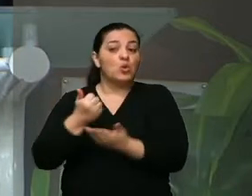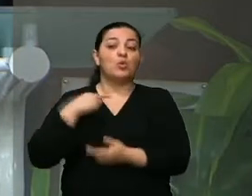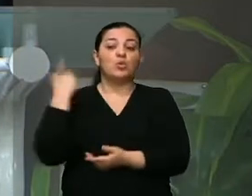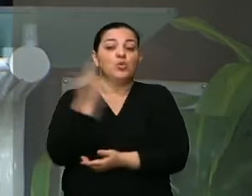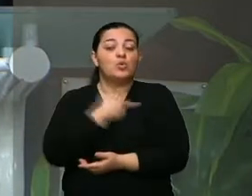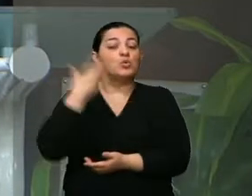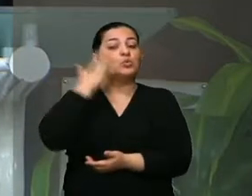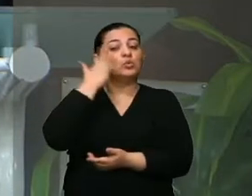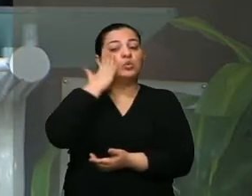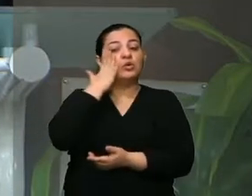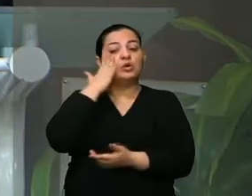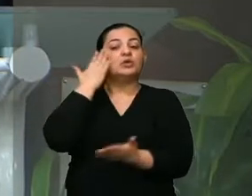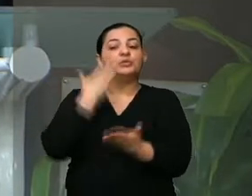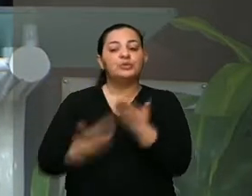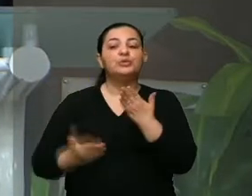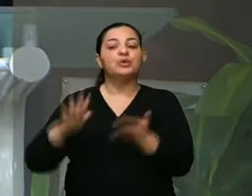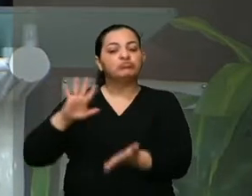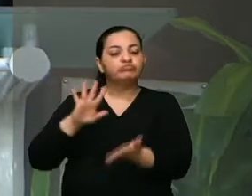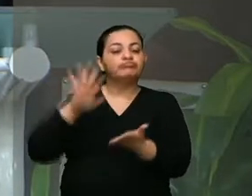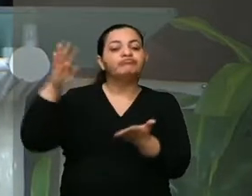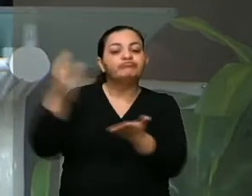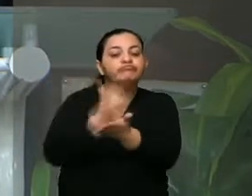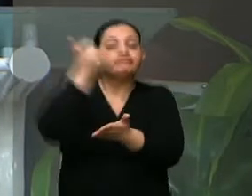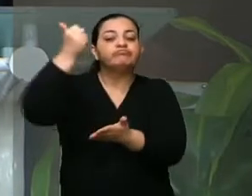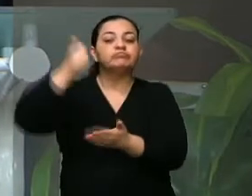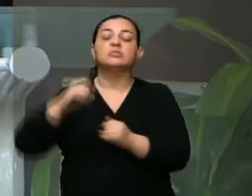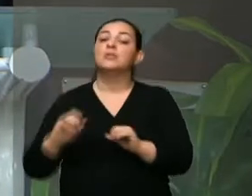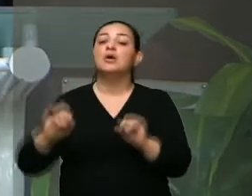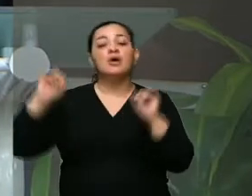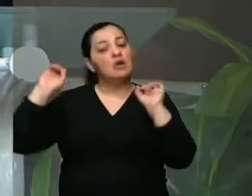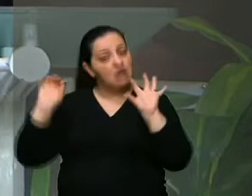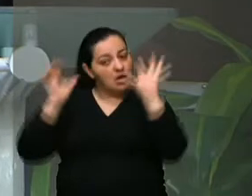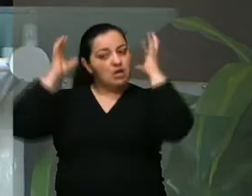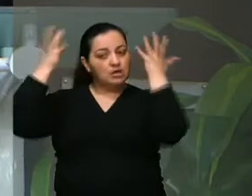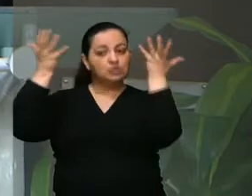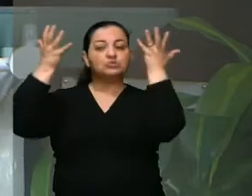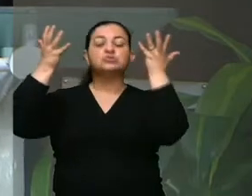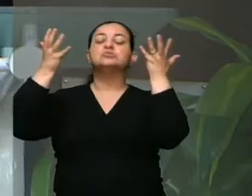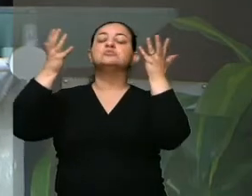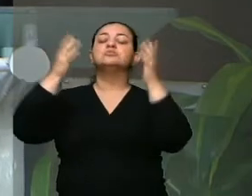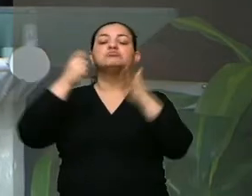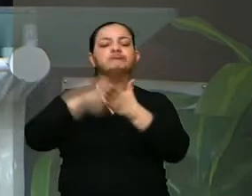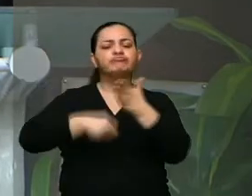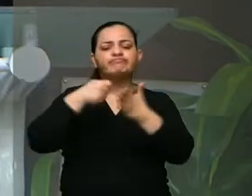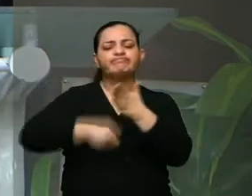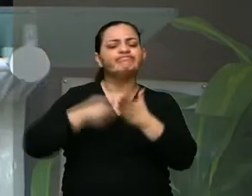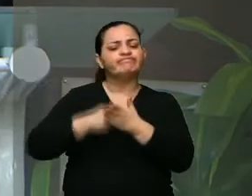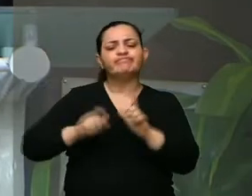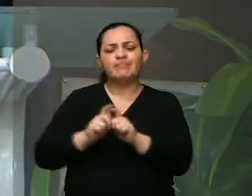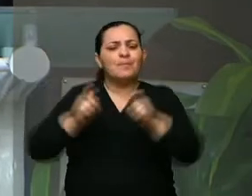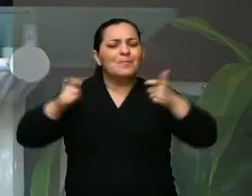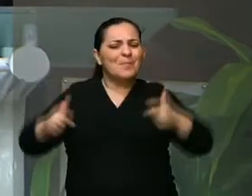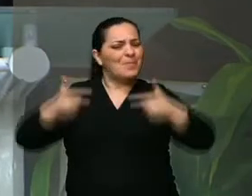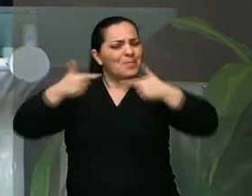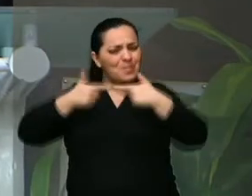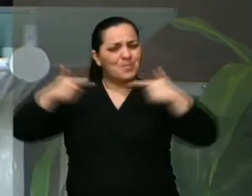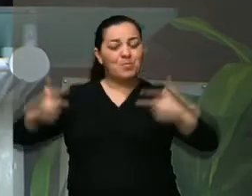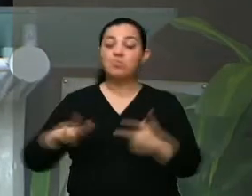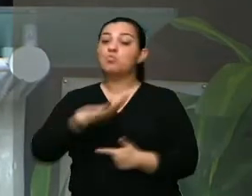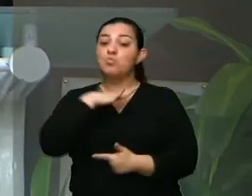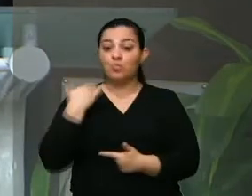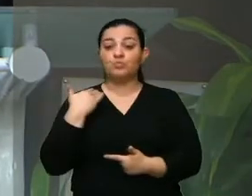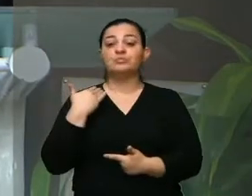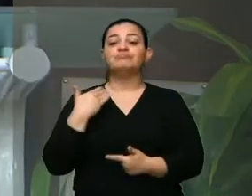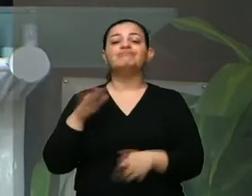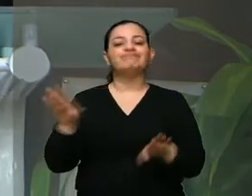mas vão perder o arrebatamento as bodas do cordeiro e vou ter que enfrentar grande tribulação e morrer